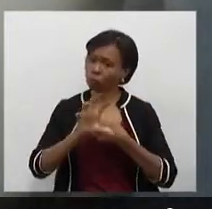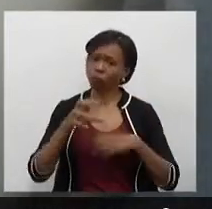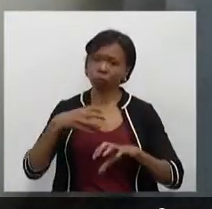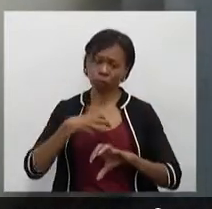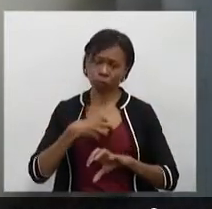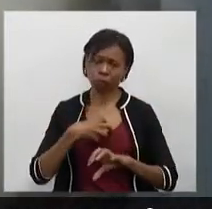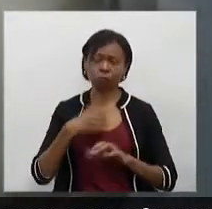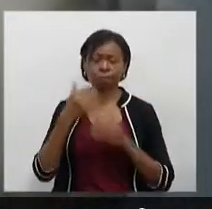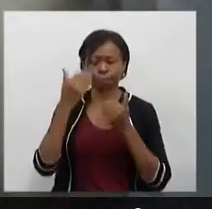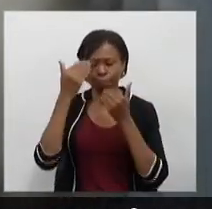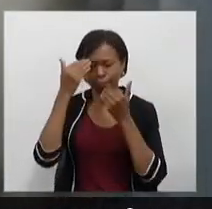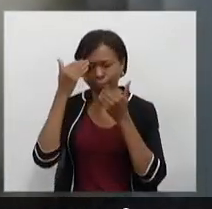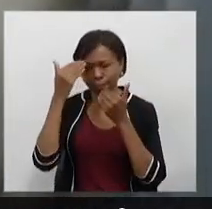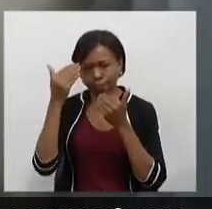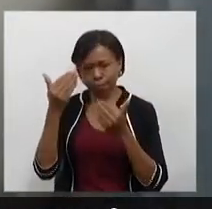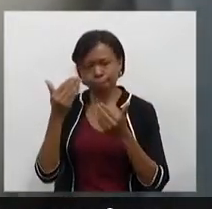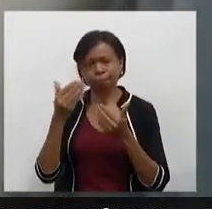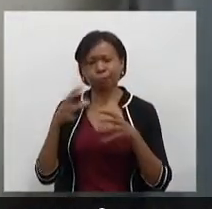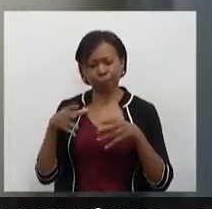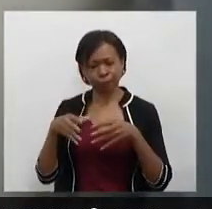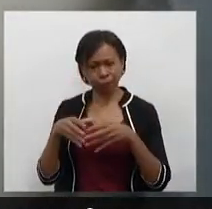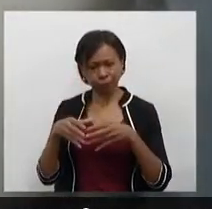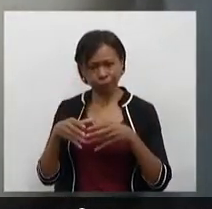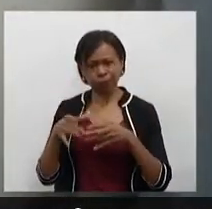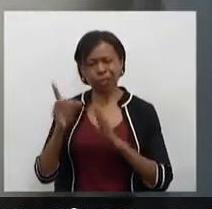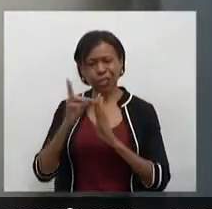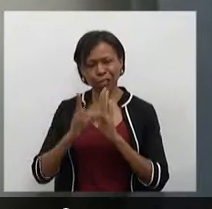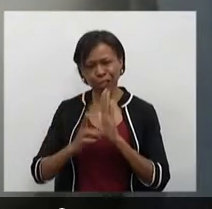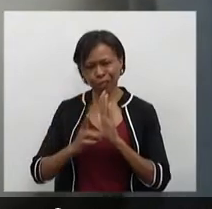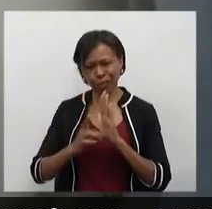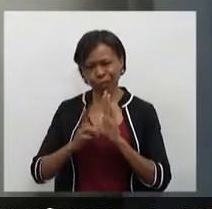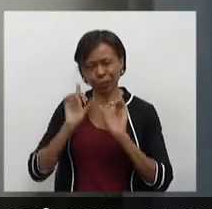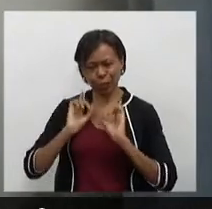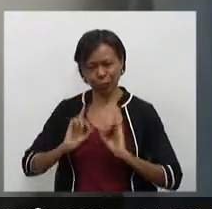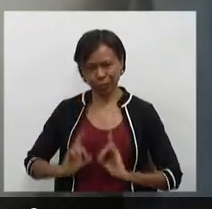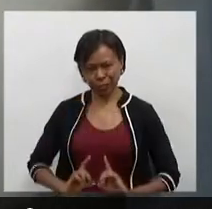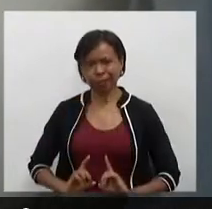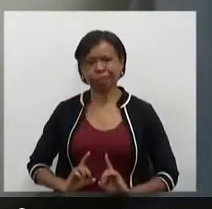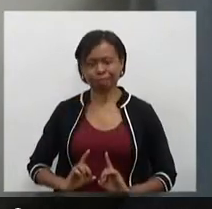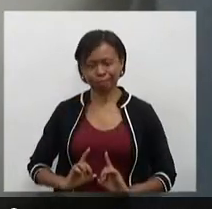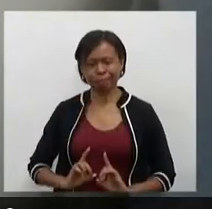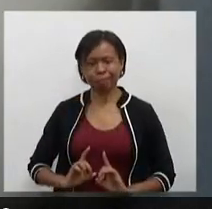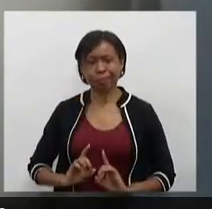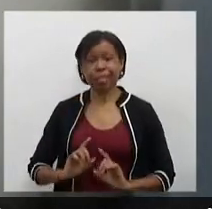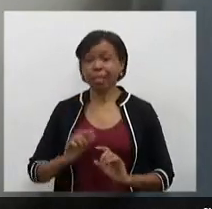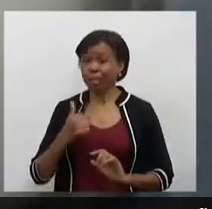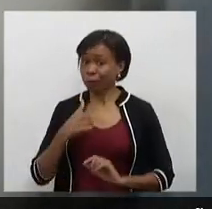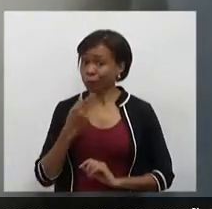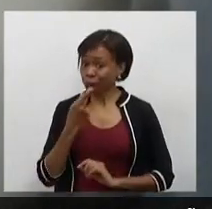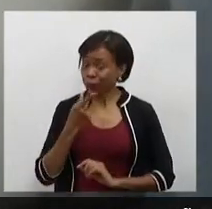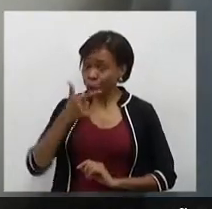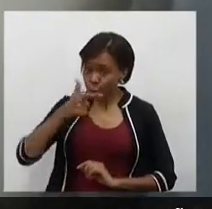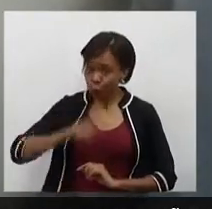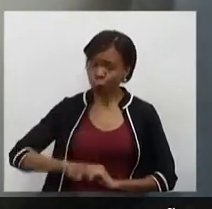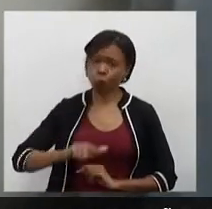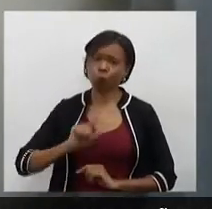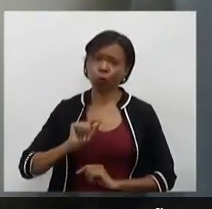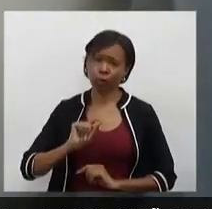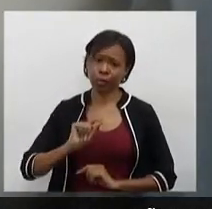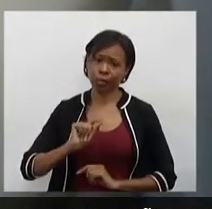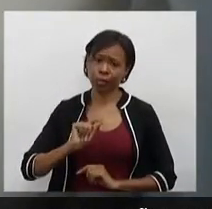da comissão aqui e reforço mesmo que, né, essa